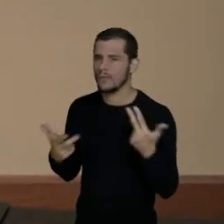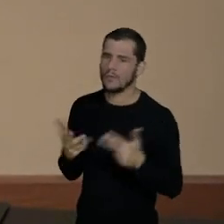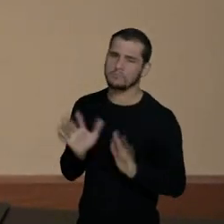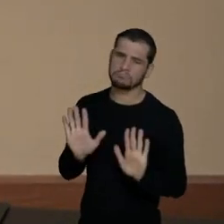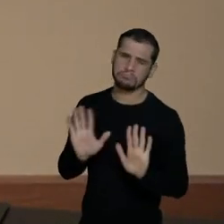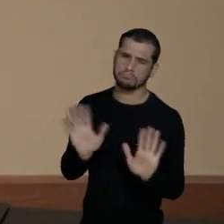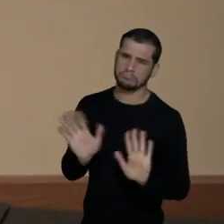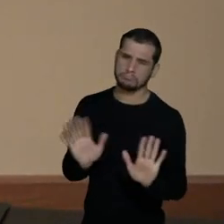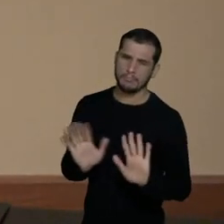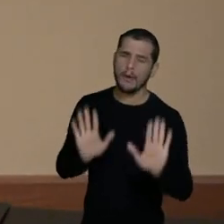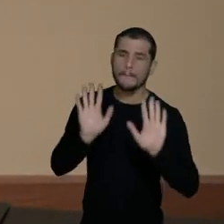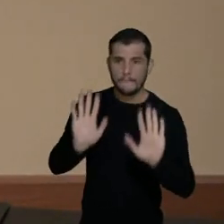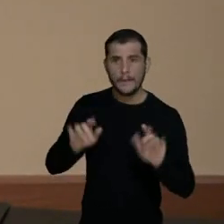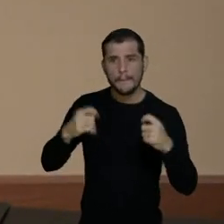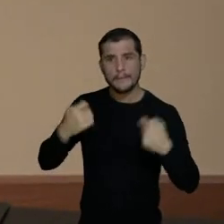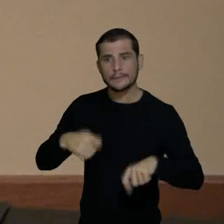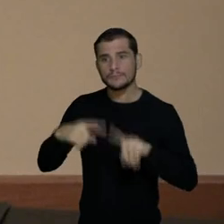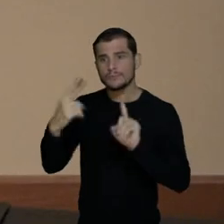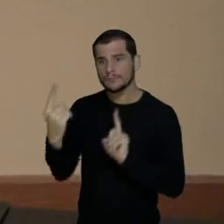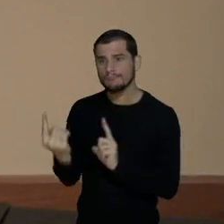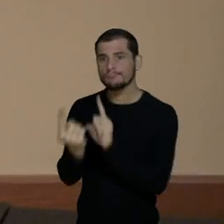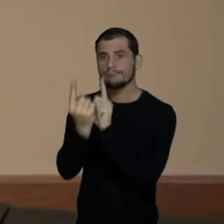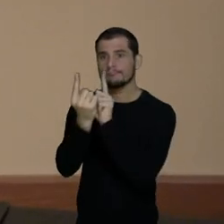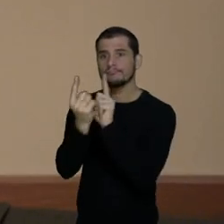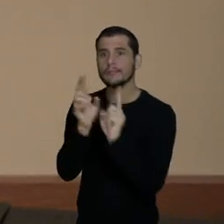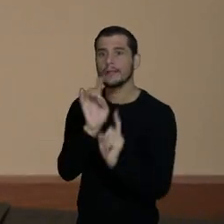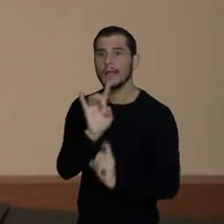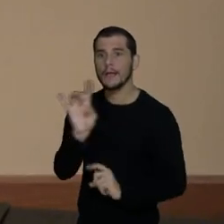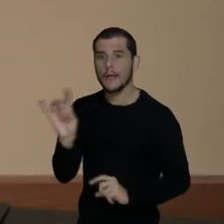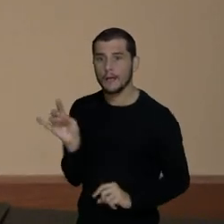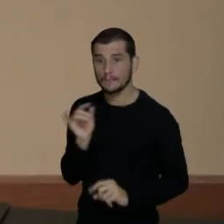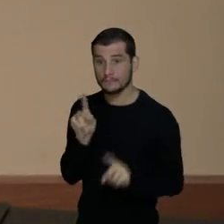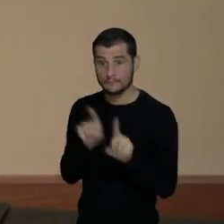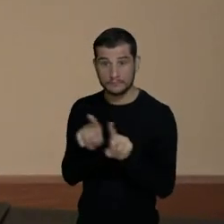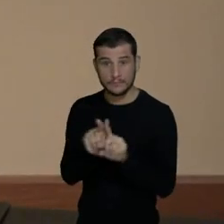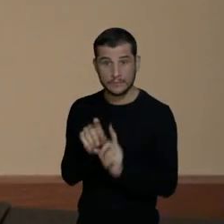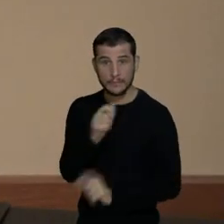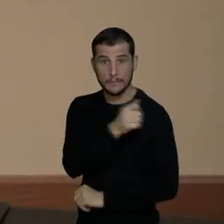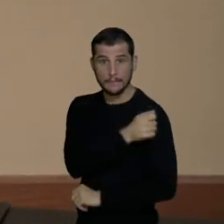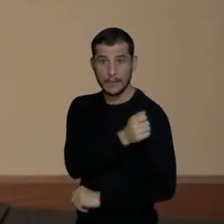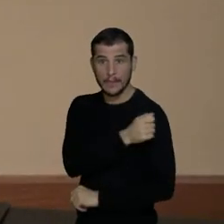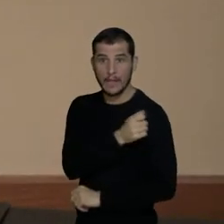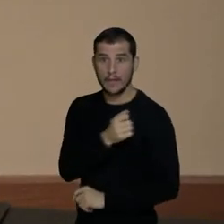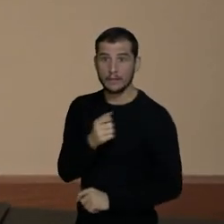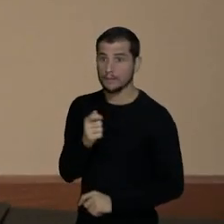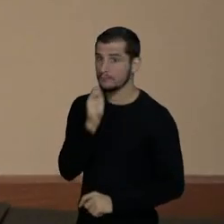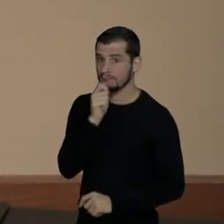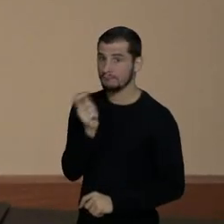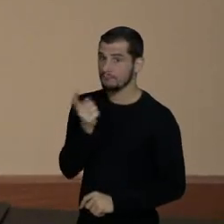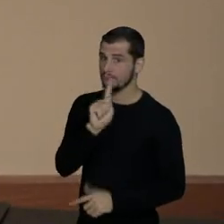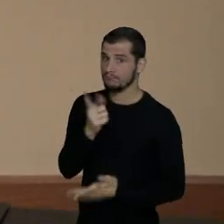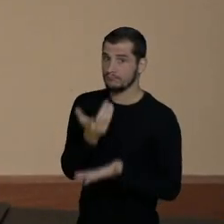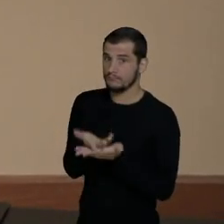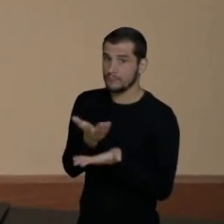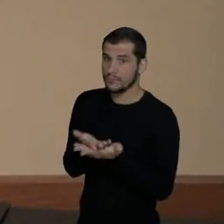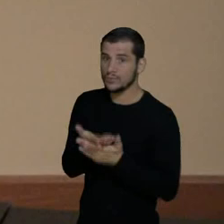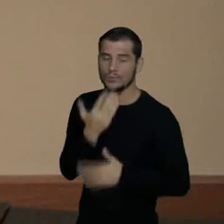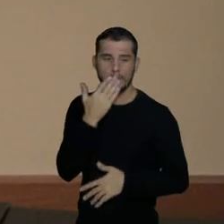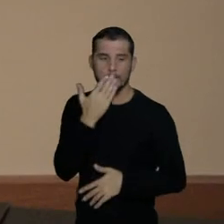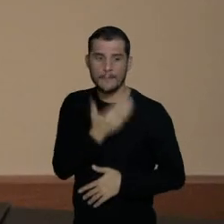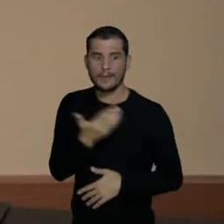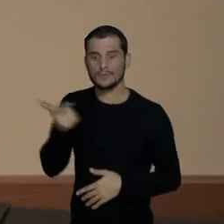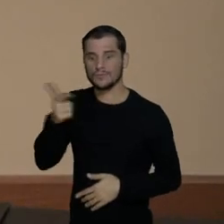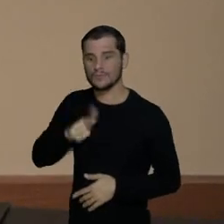oportunidade E aí eu percebo e aqueles que não estudaram nunca mais me pedem E aí eu também já me livro